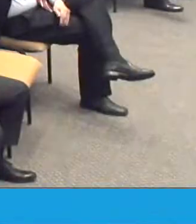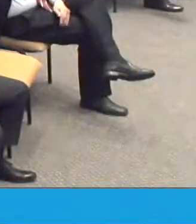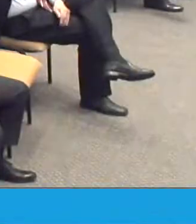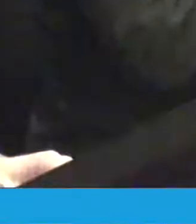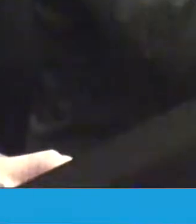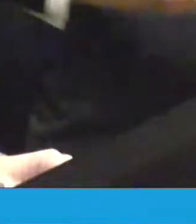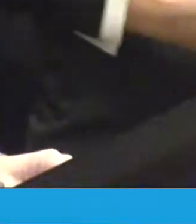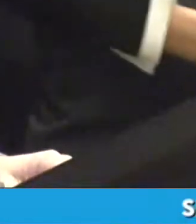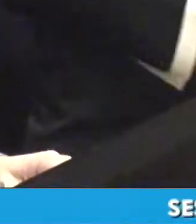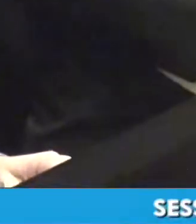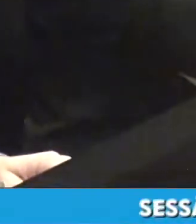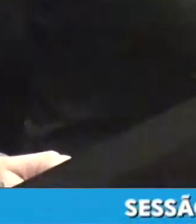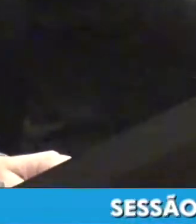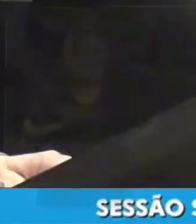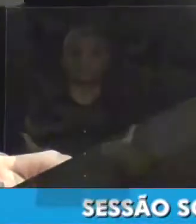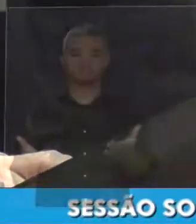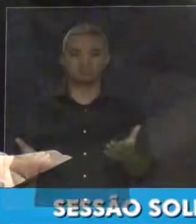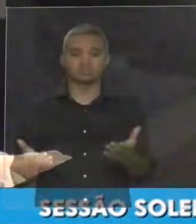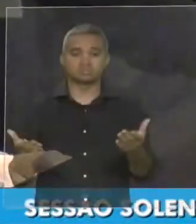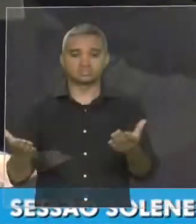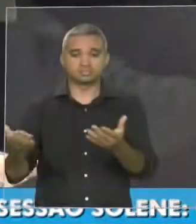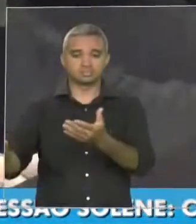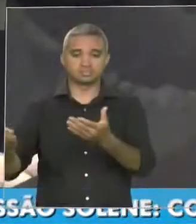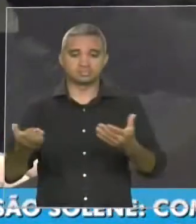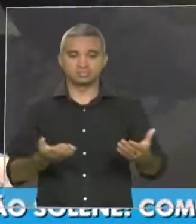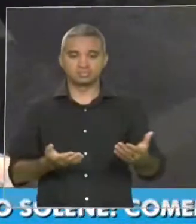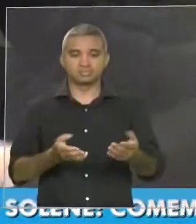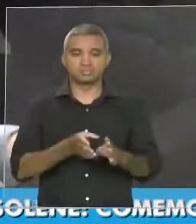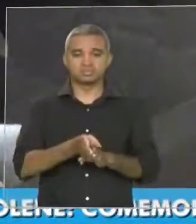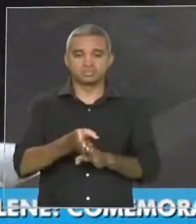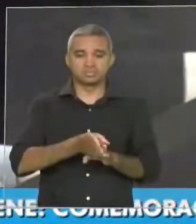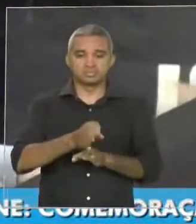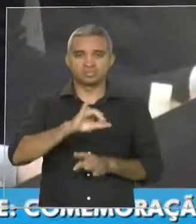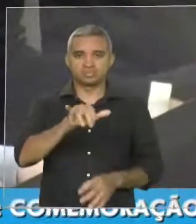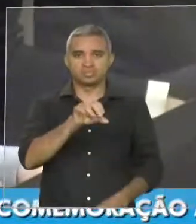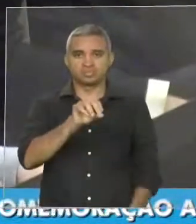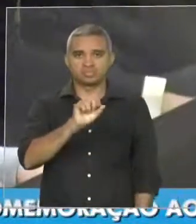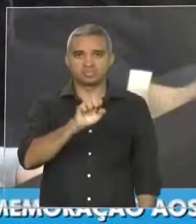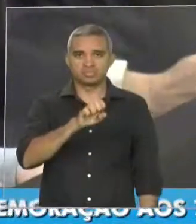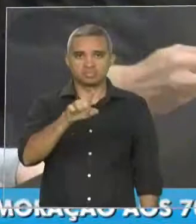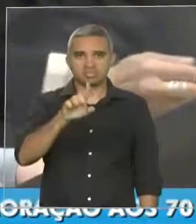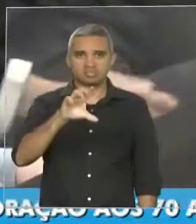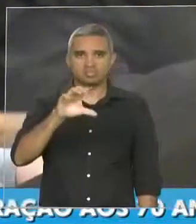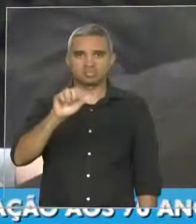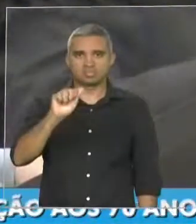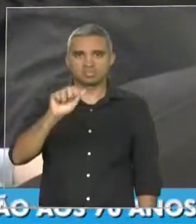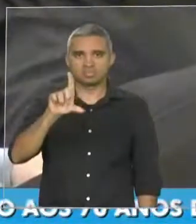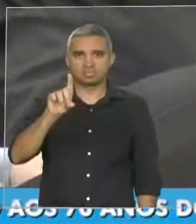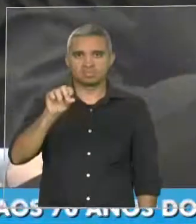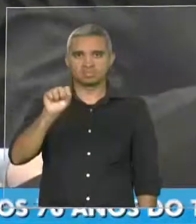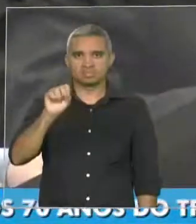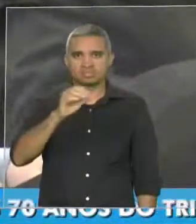Concedo a palavra ao conselheiro José de Ribamar Caldas Furtado, presidente do Tribunal de Contas do Estado do Maranhão.